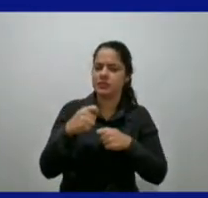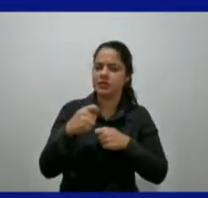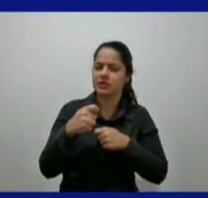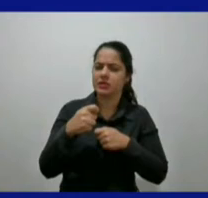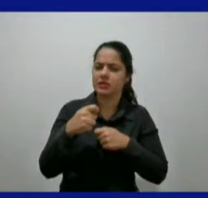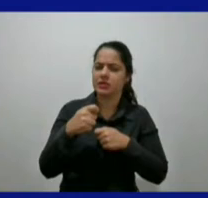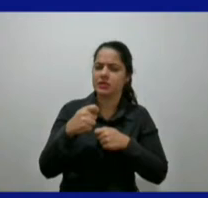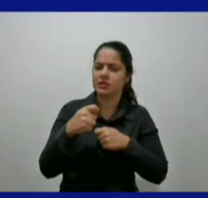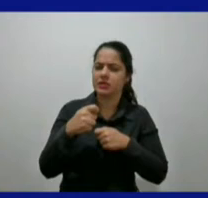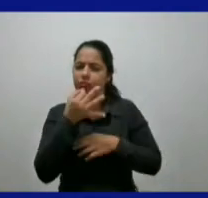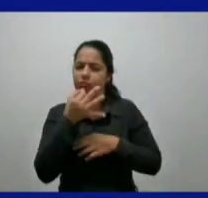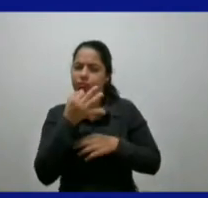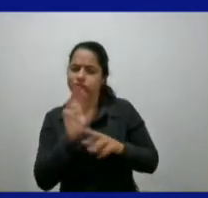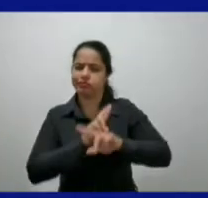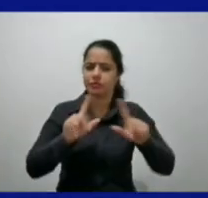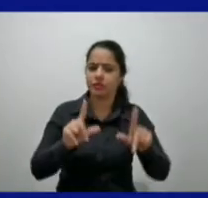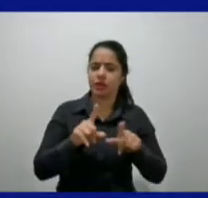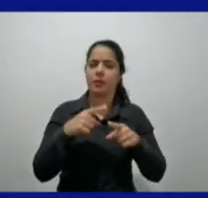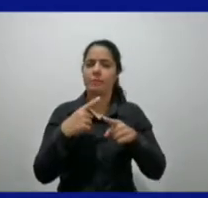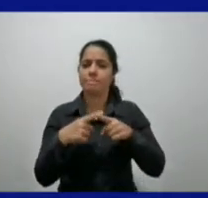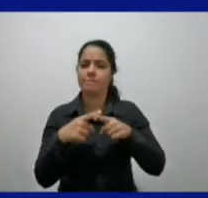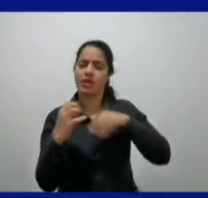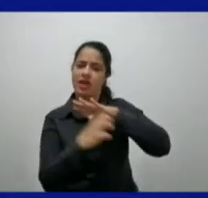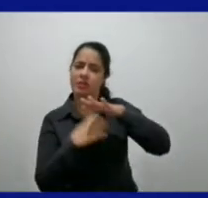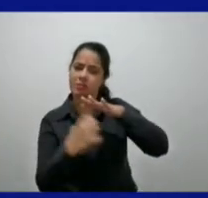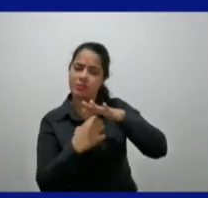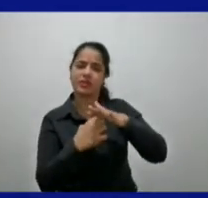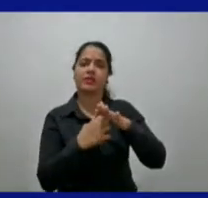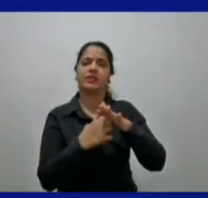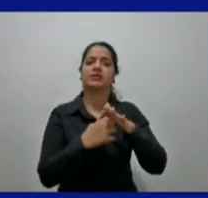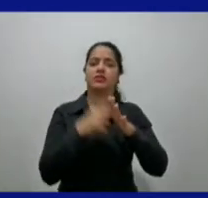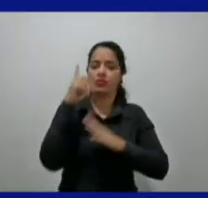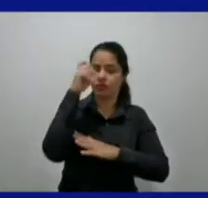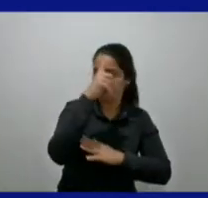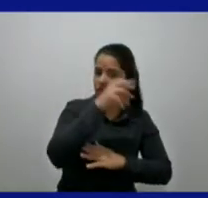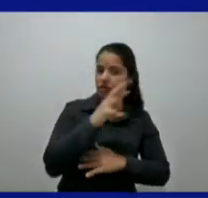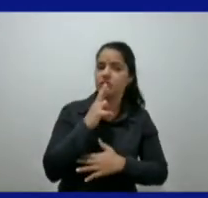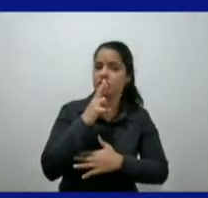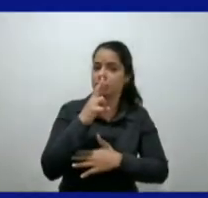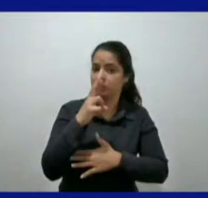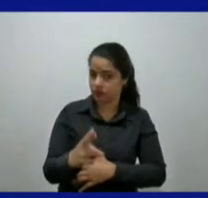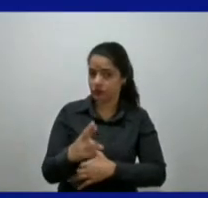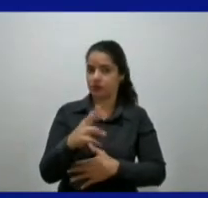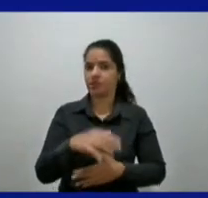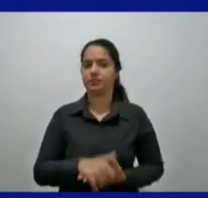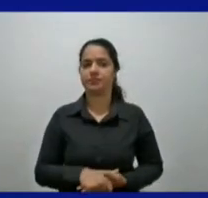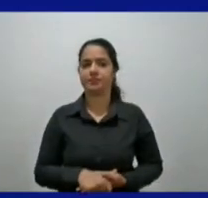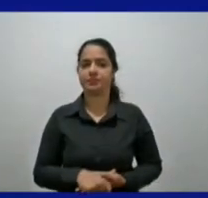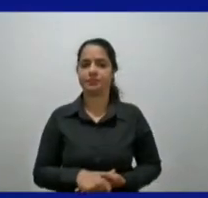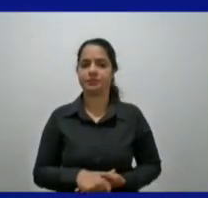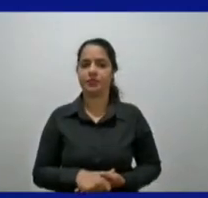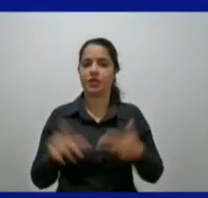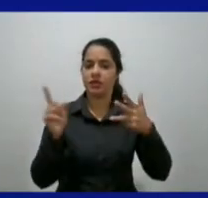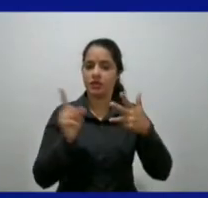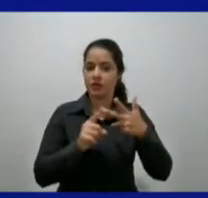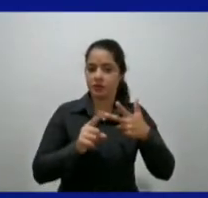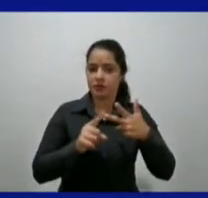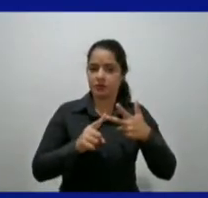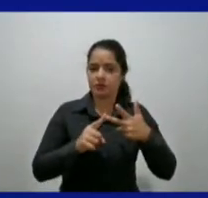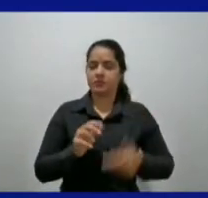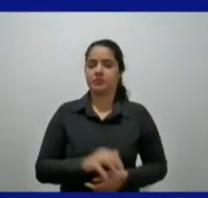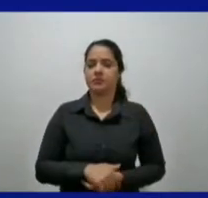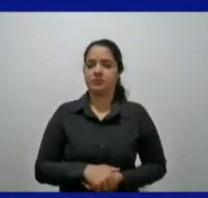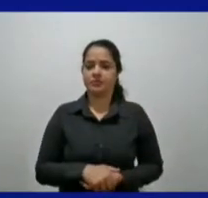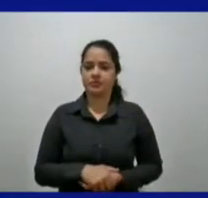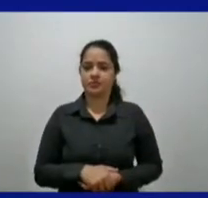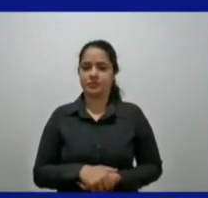as empresas para responderem. O terceiro ponto, terceira crítica,